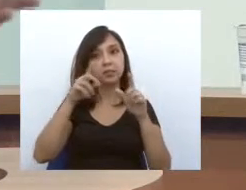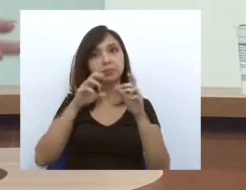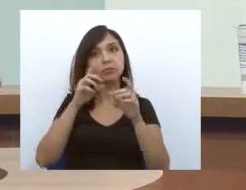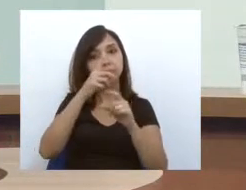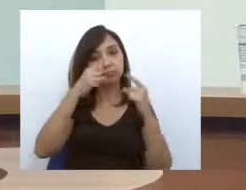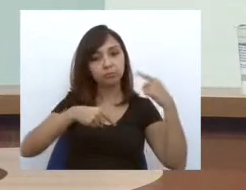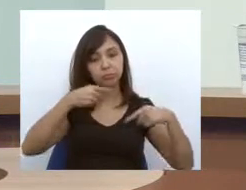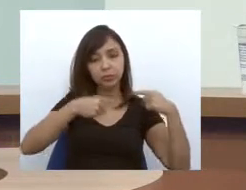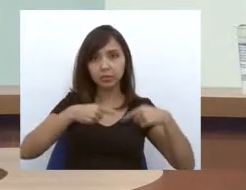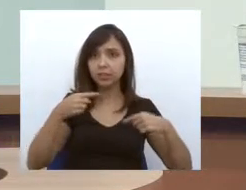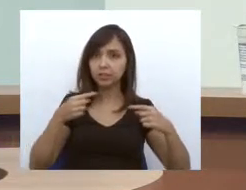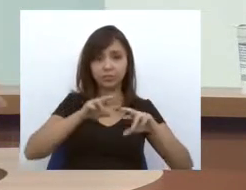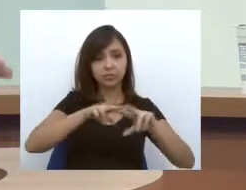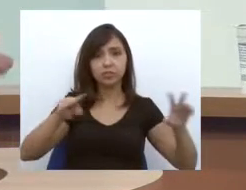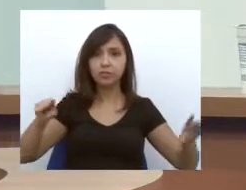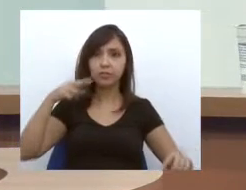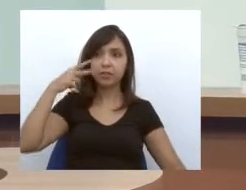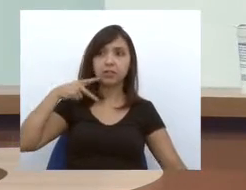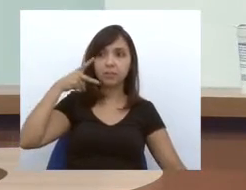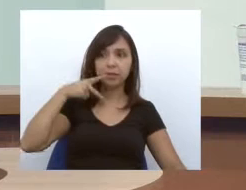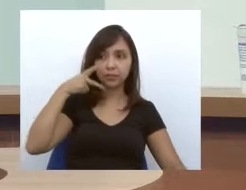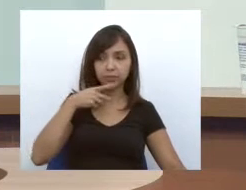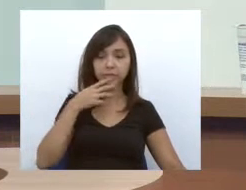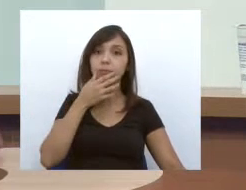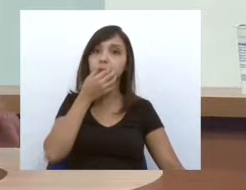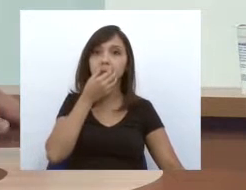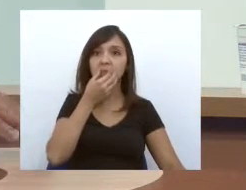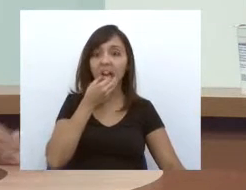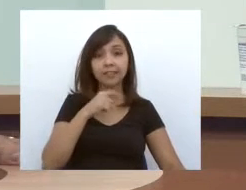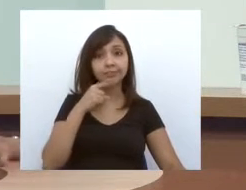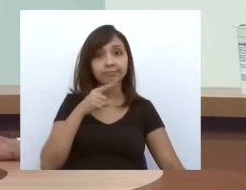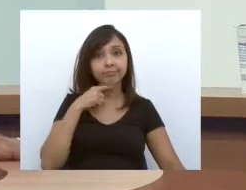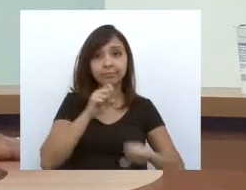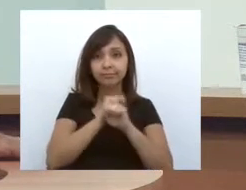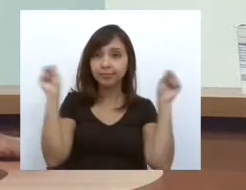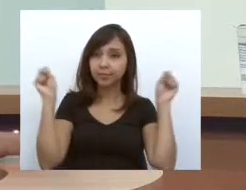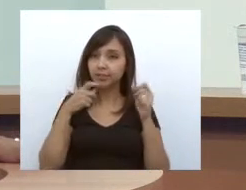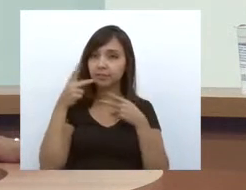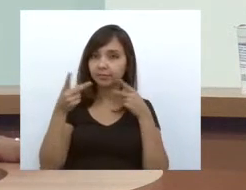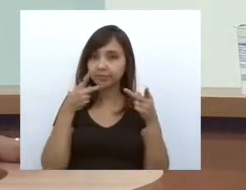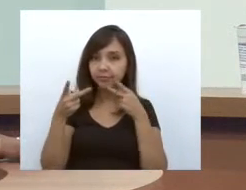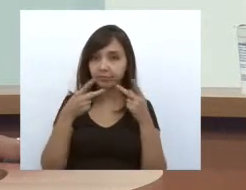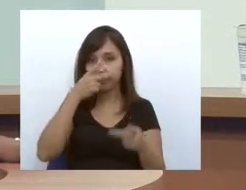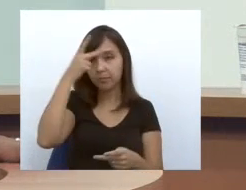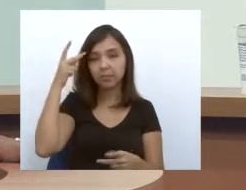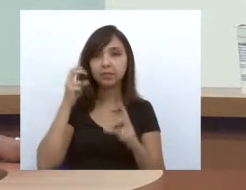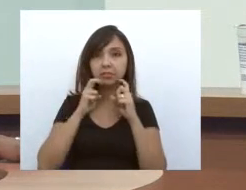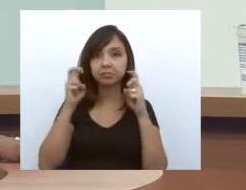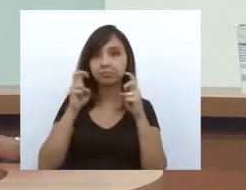composta por vários partidos. Não dá, senhor presidente. Impossível.